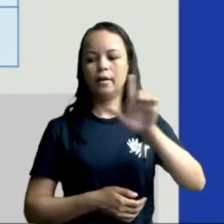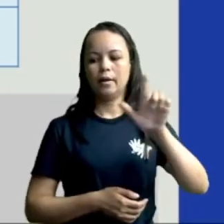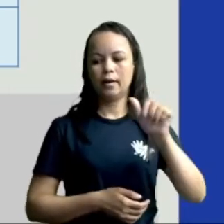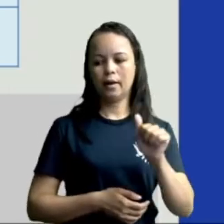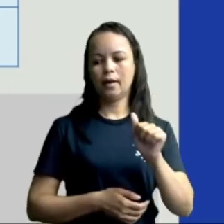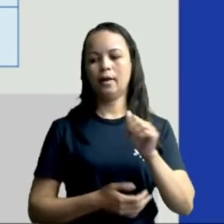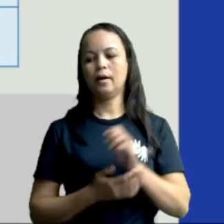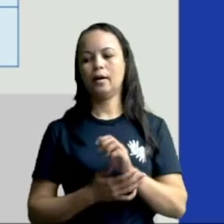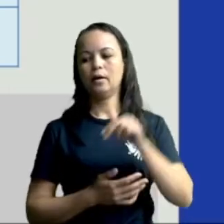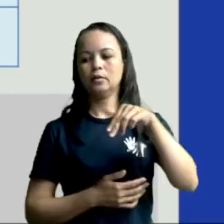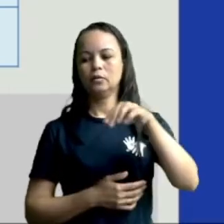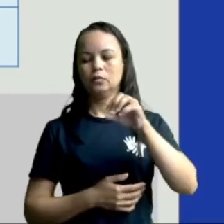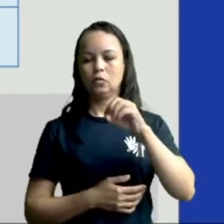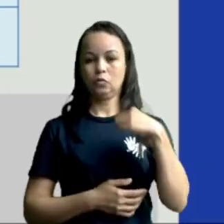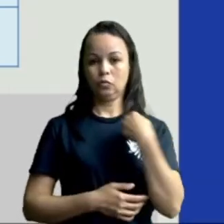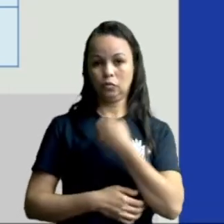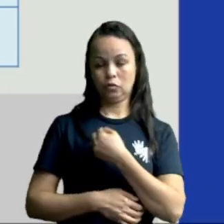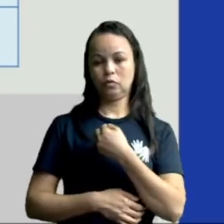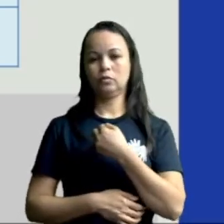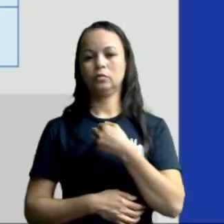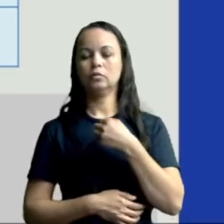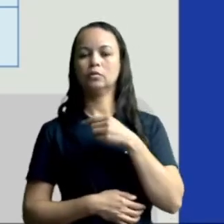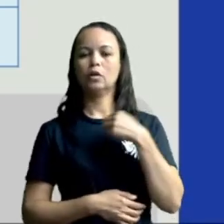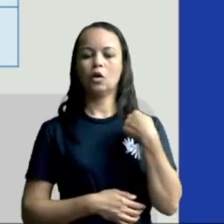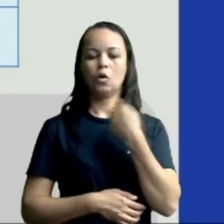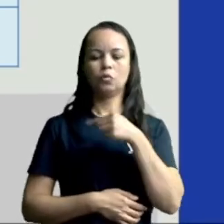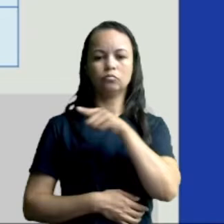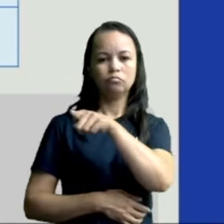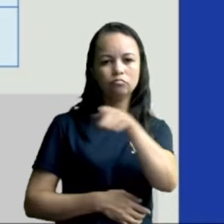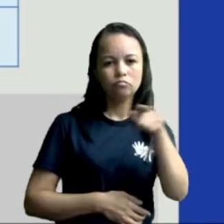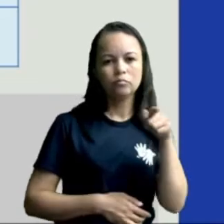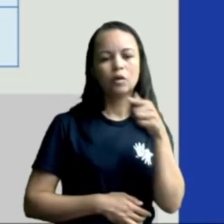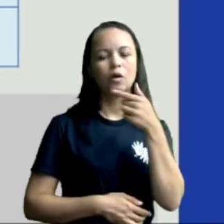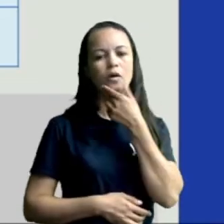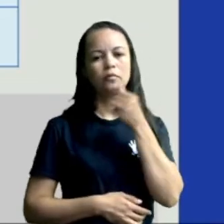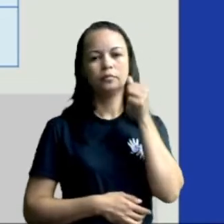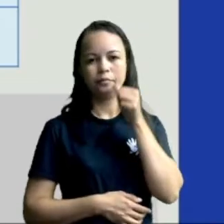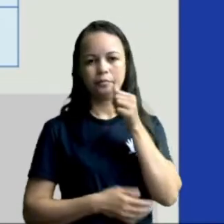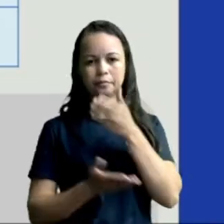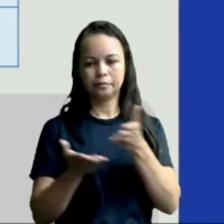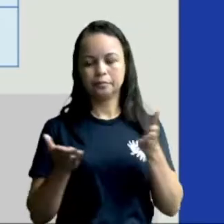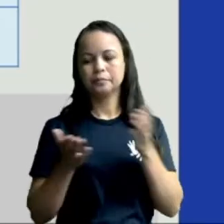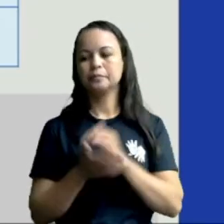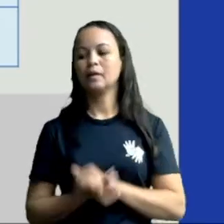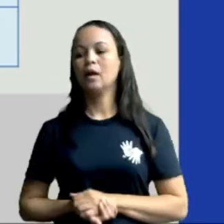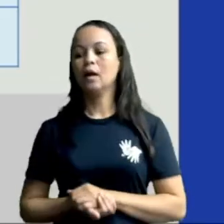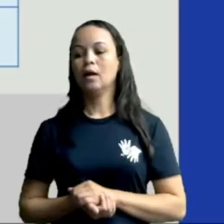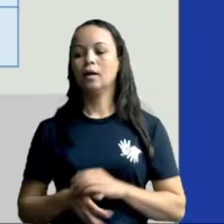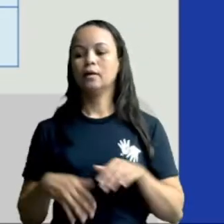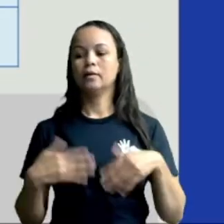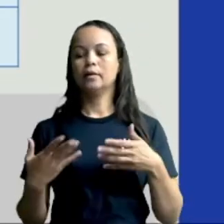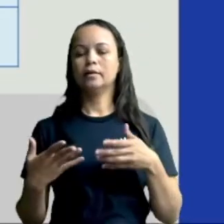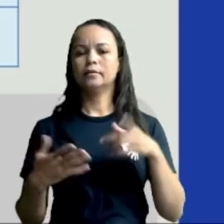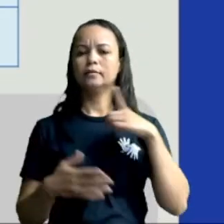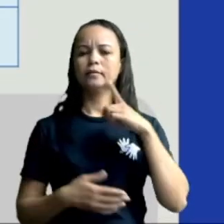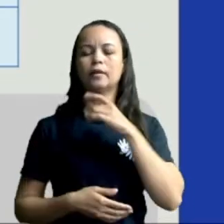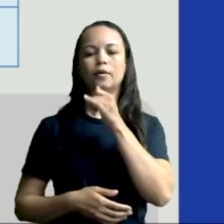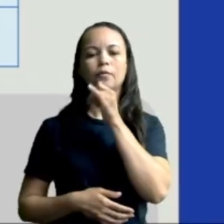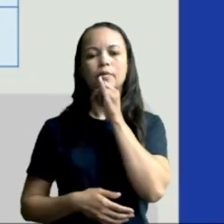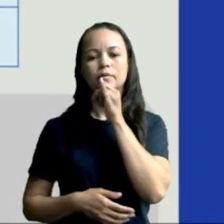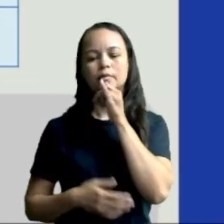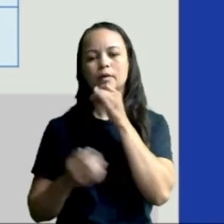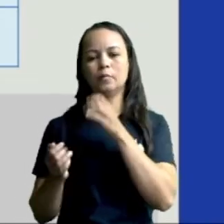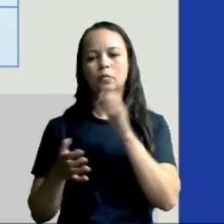nosotras, vosotros y vosotras, ellos, ellas e ustedes. E aí a gente tem um exemplo de